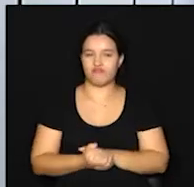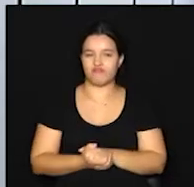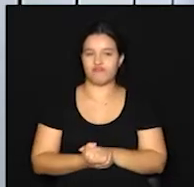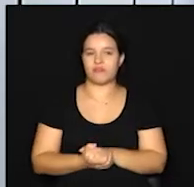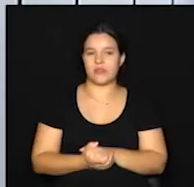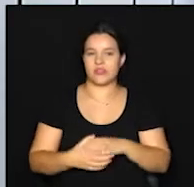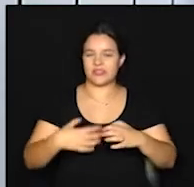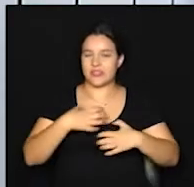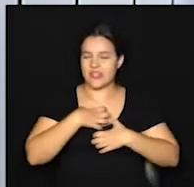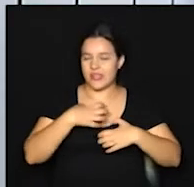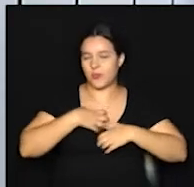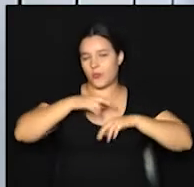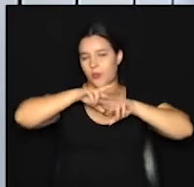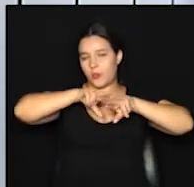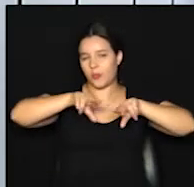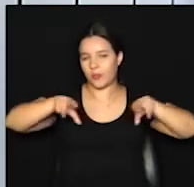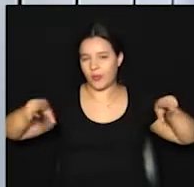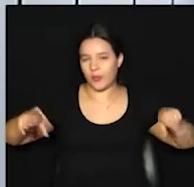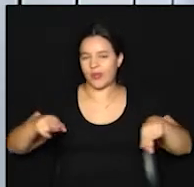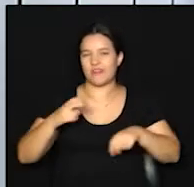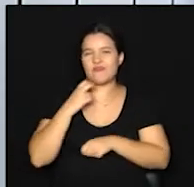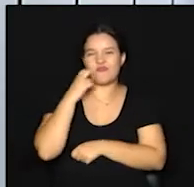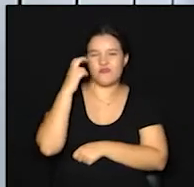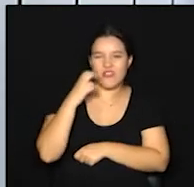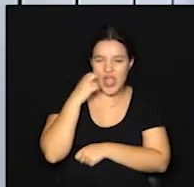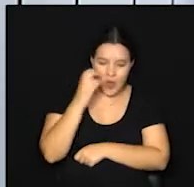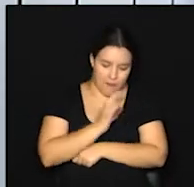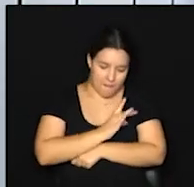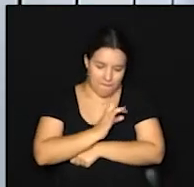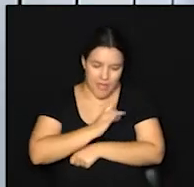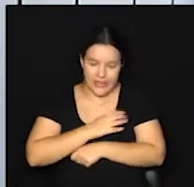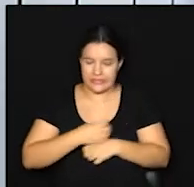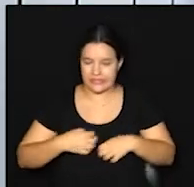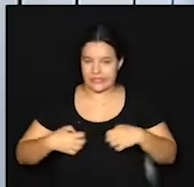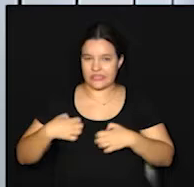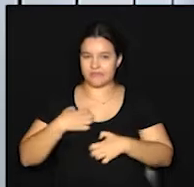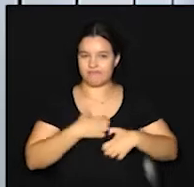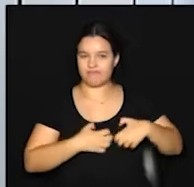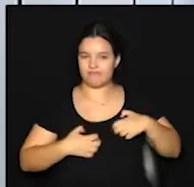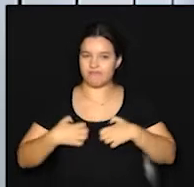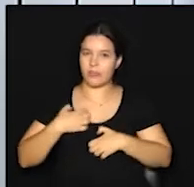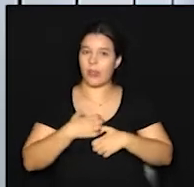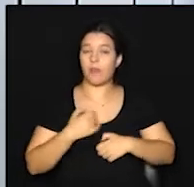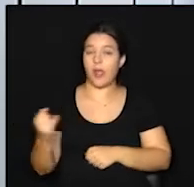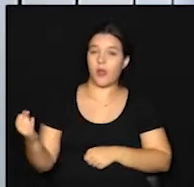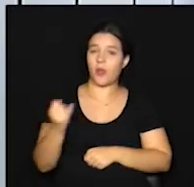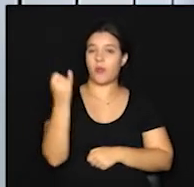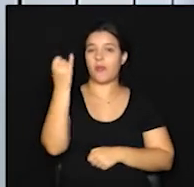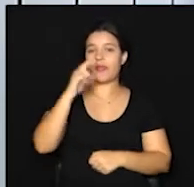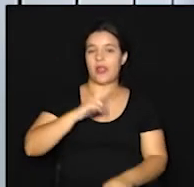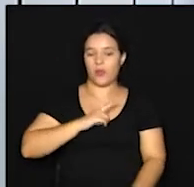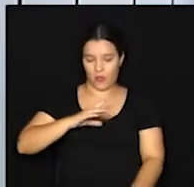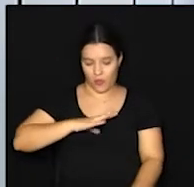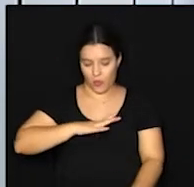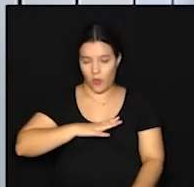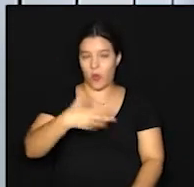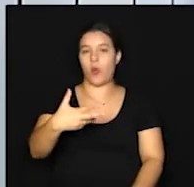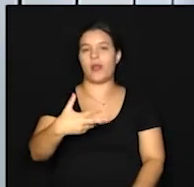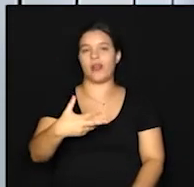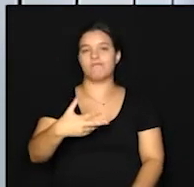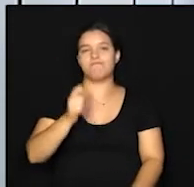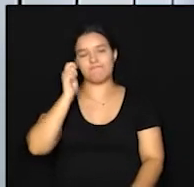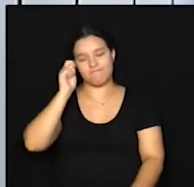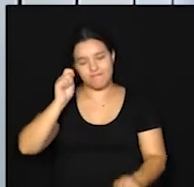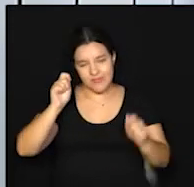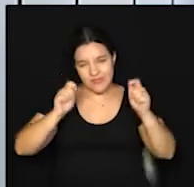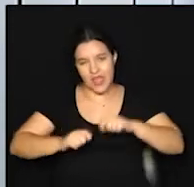sentimento os mais diversos, né? De vergonha, de medo, de angústia. Mas o importante é que tem saída, é que